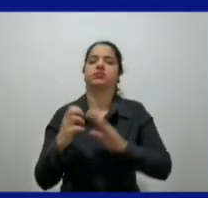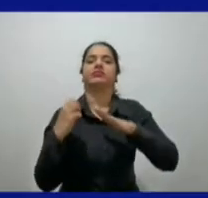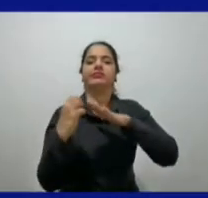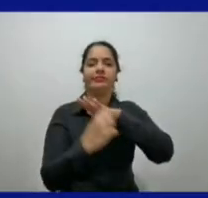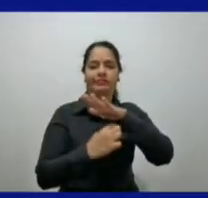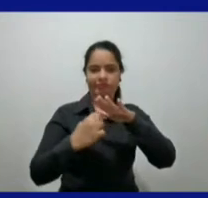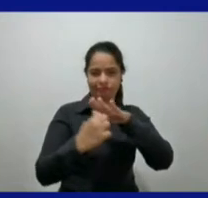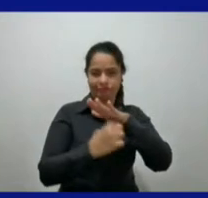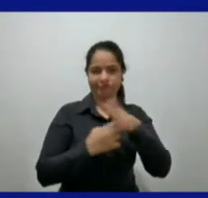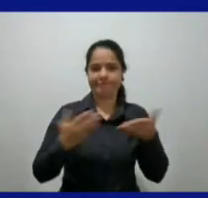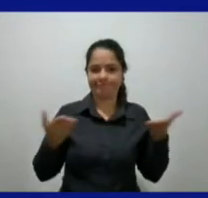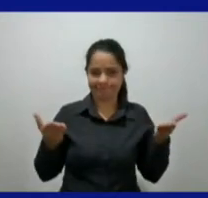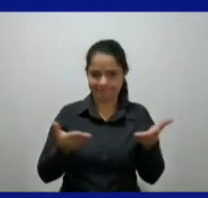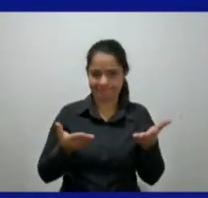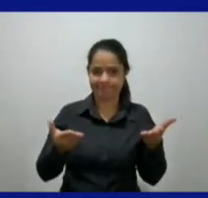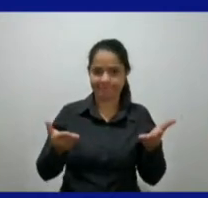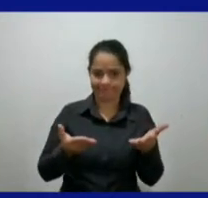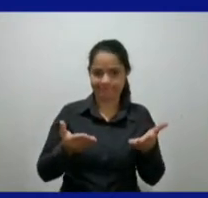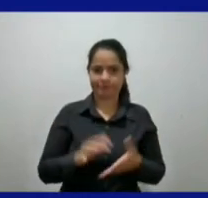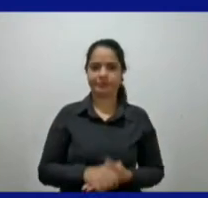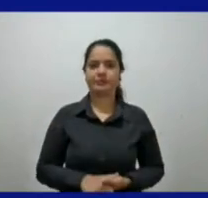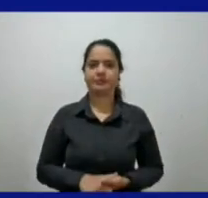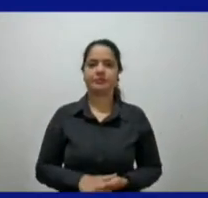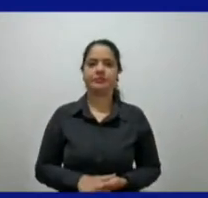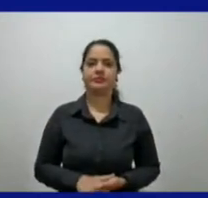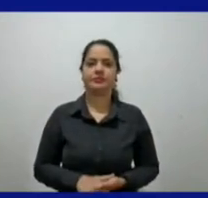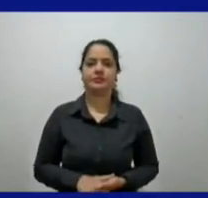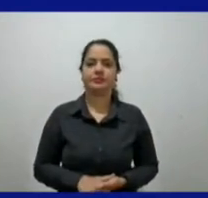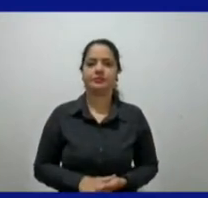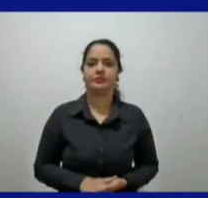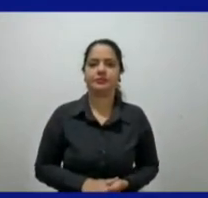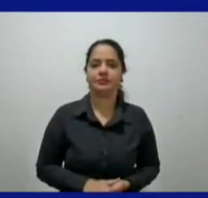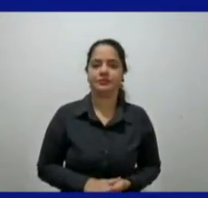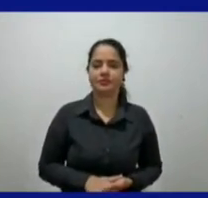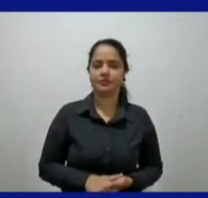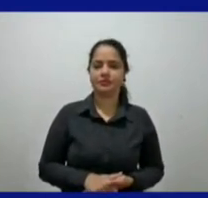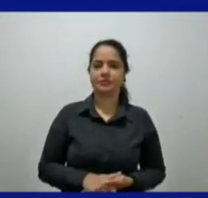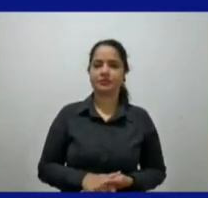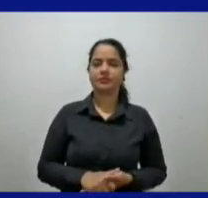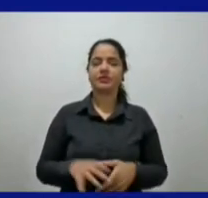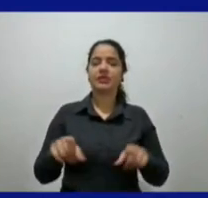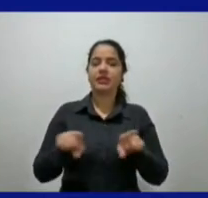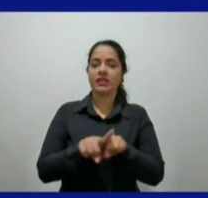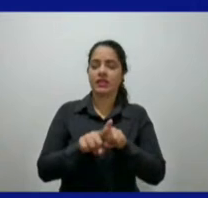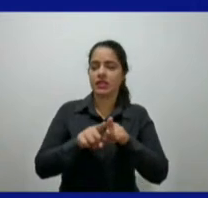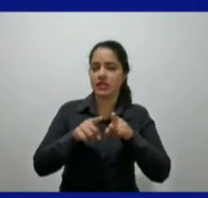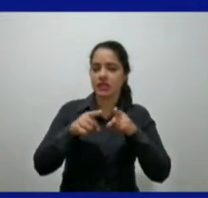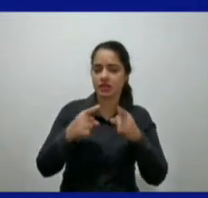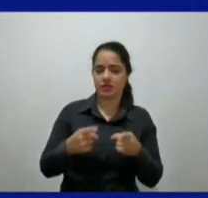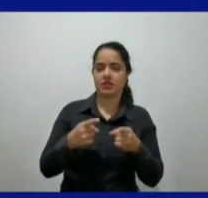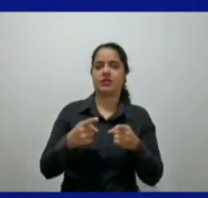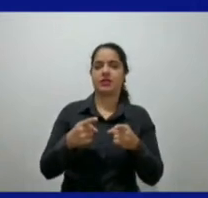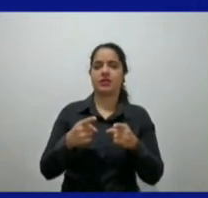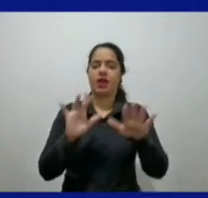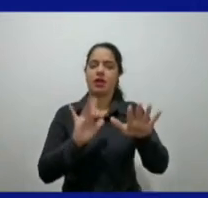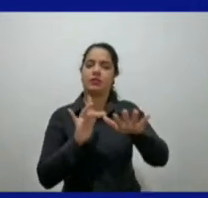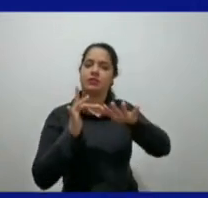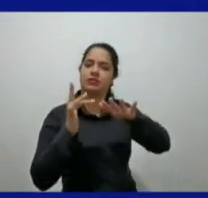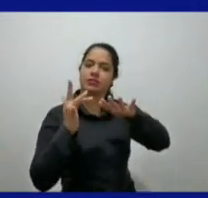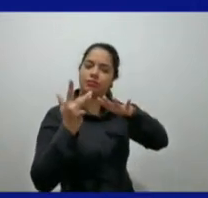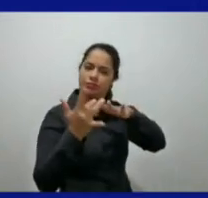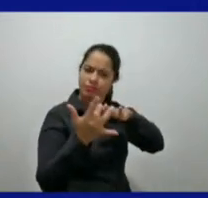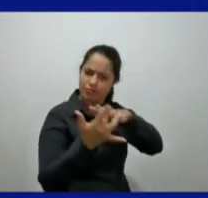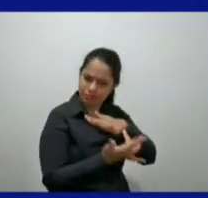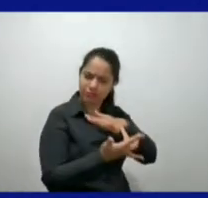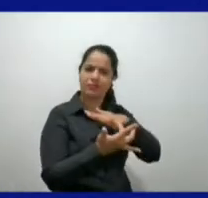quarto ponto é que as próprias mídias sociais e redes sociais tornaram muito